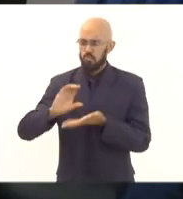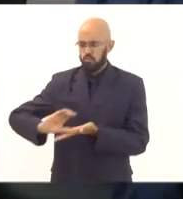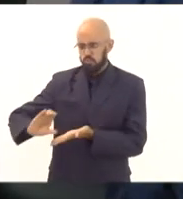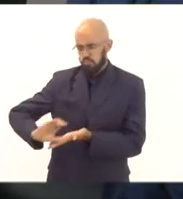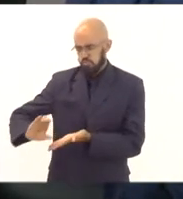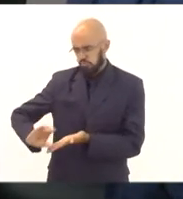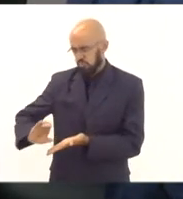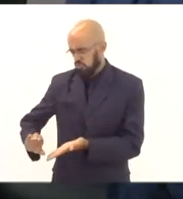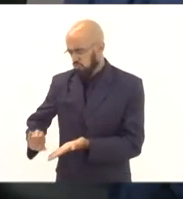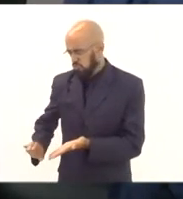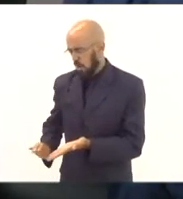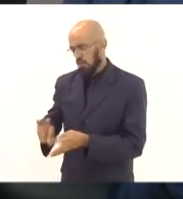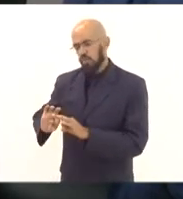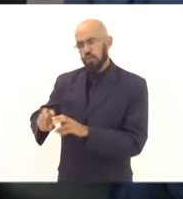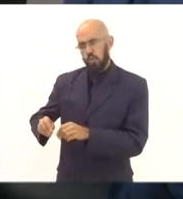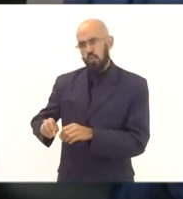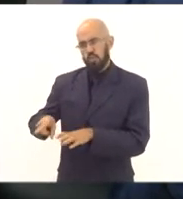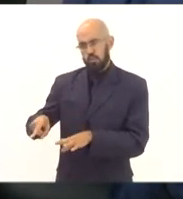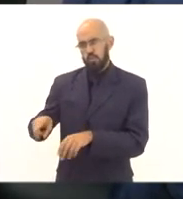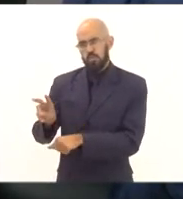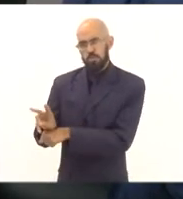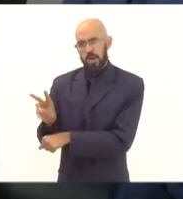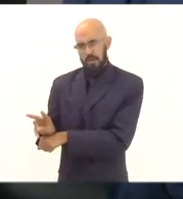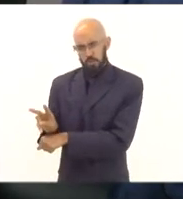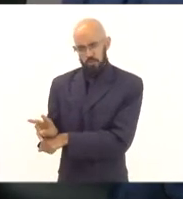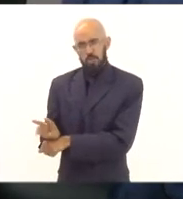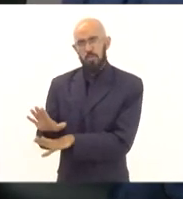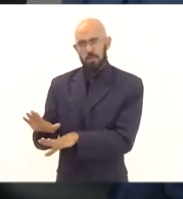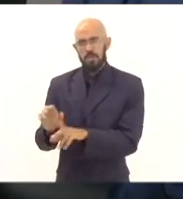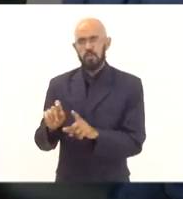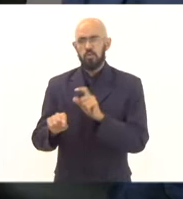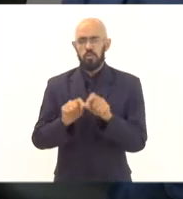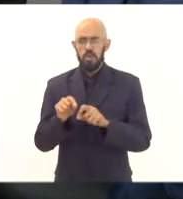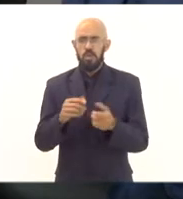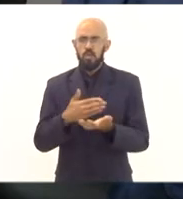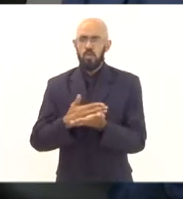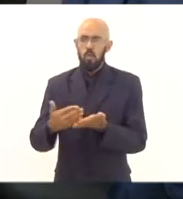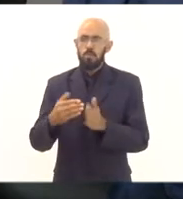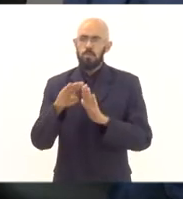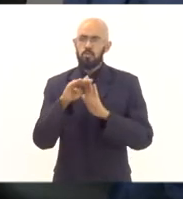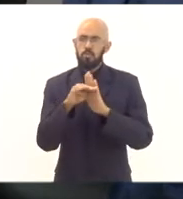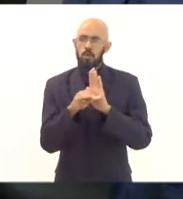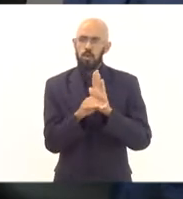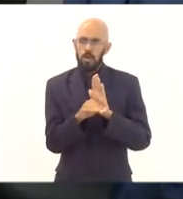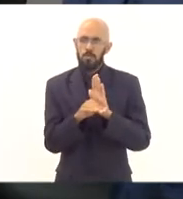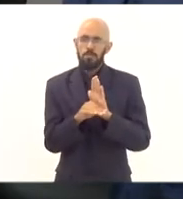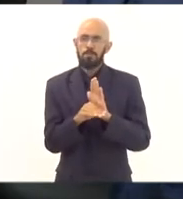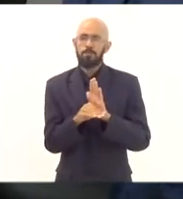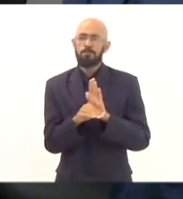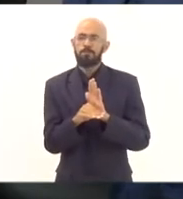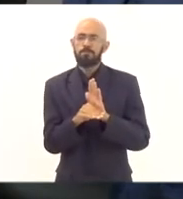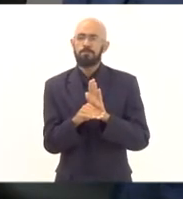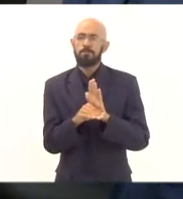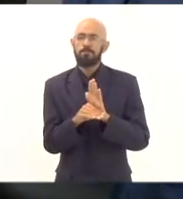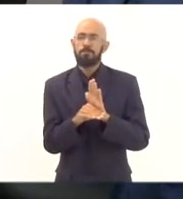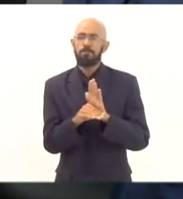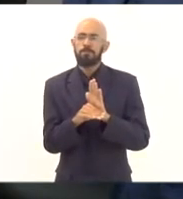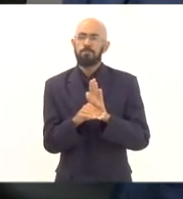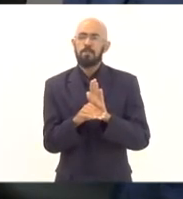a exposição mas assim a gente teve no início do no início do programa alguma algumas